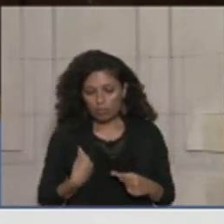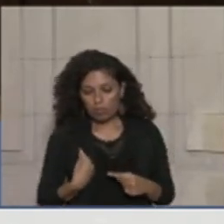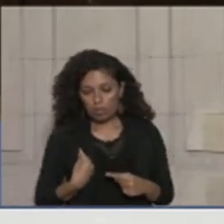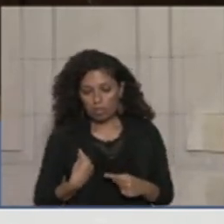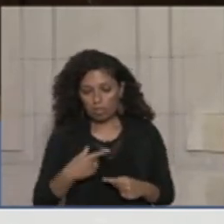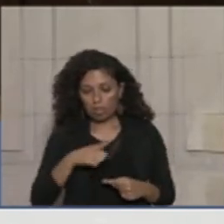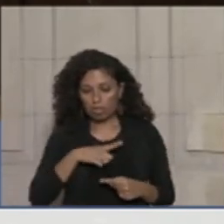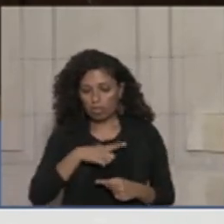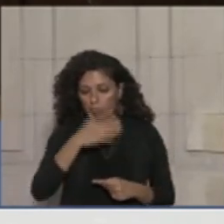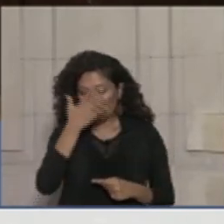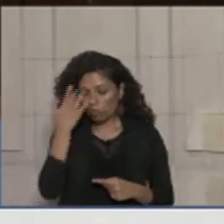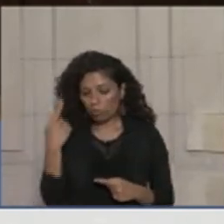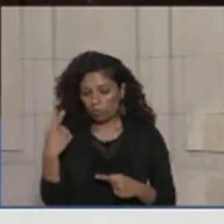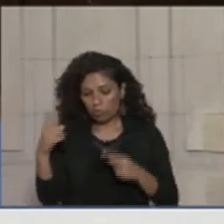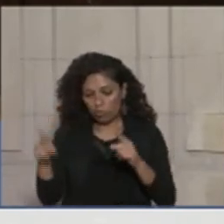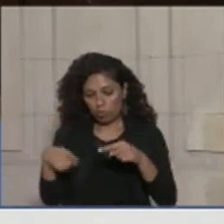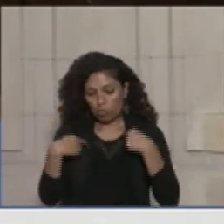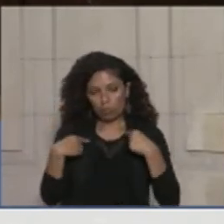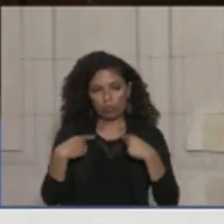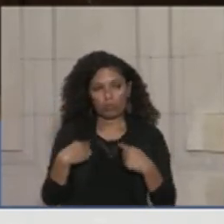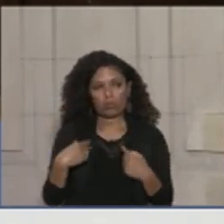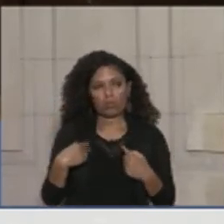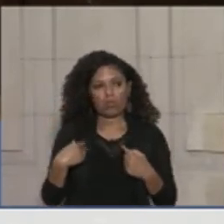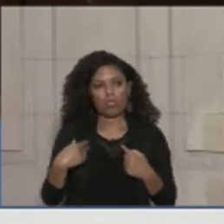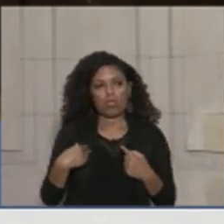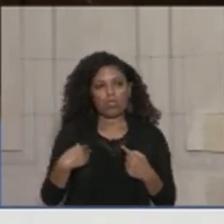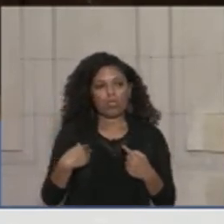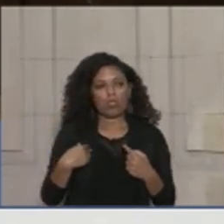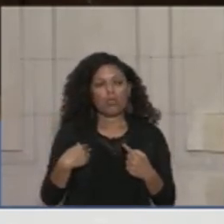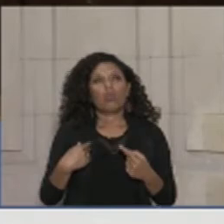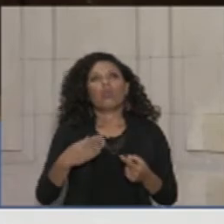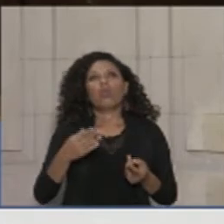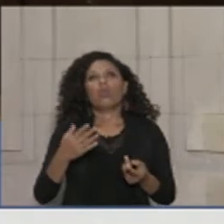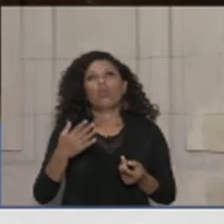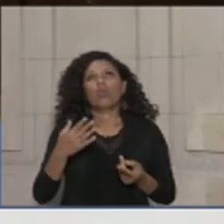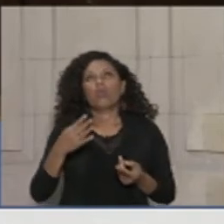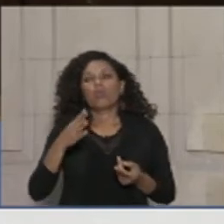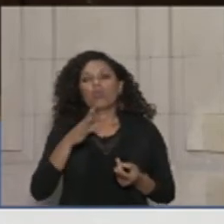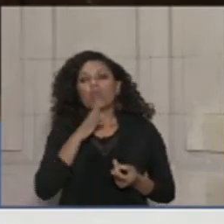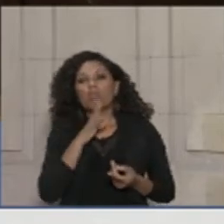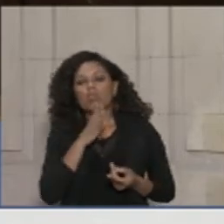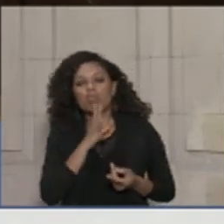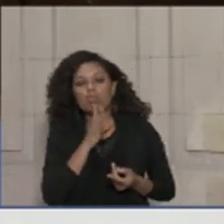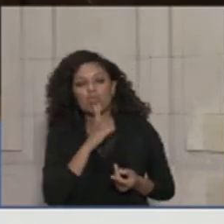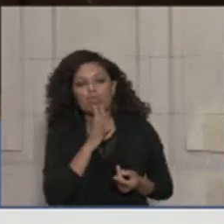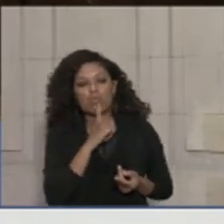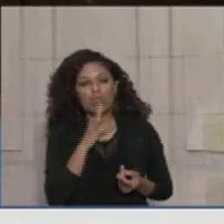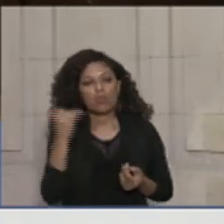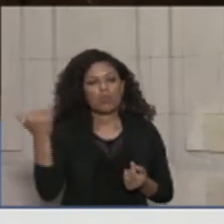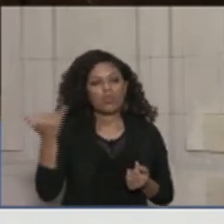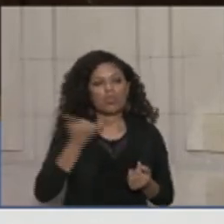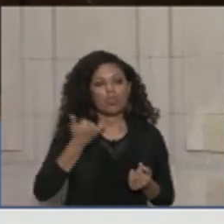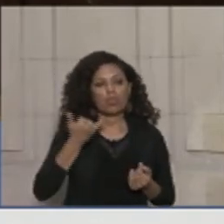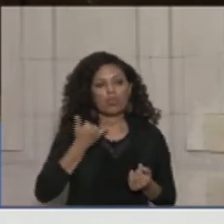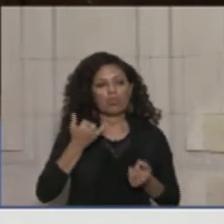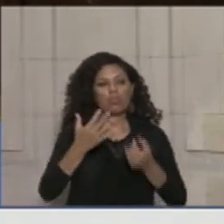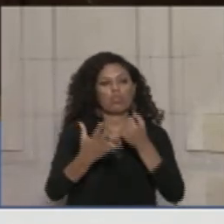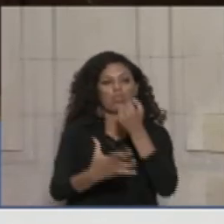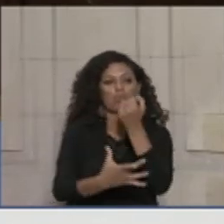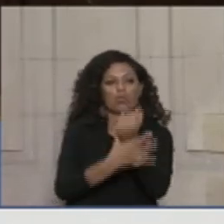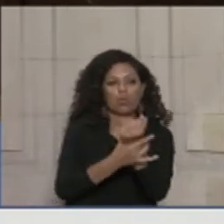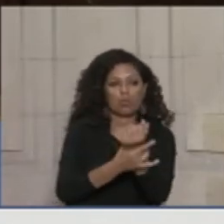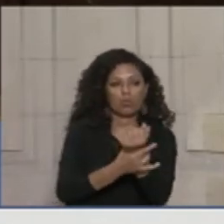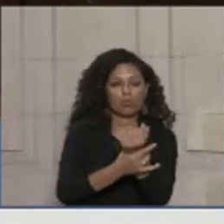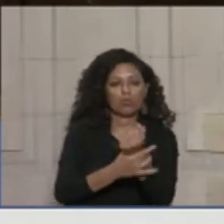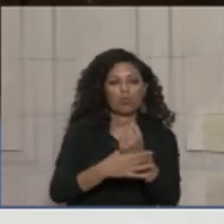que chegou ao meu conhecimento, através da inteligência dos departamentos de segurança, inclusive